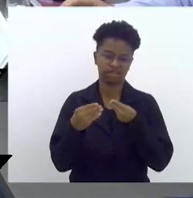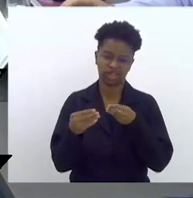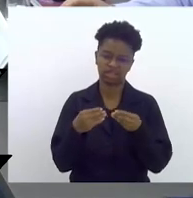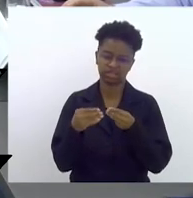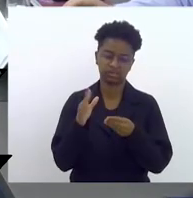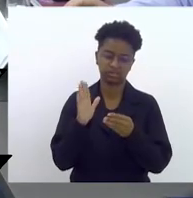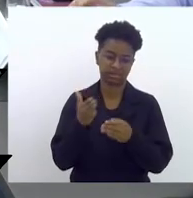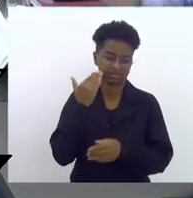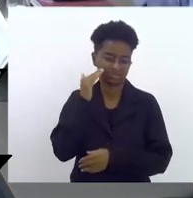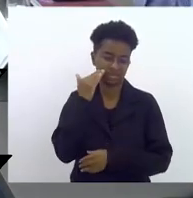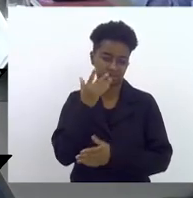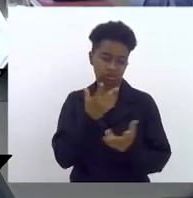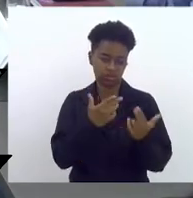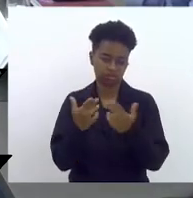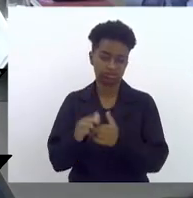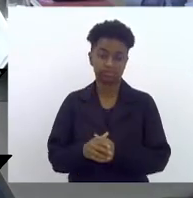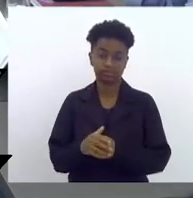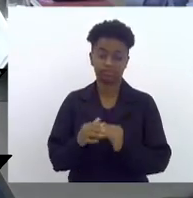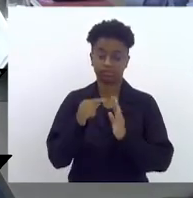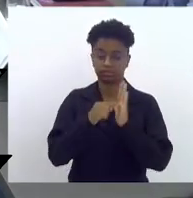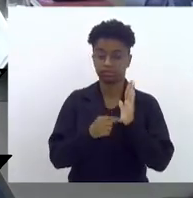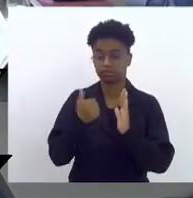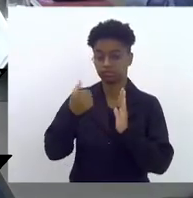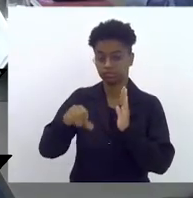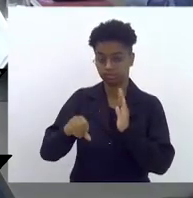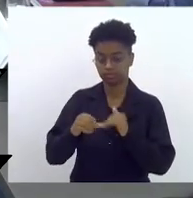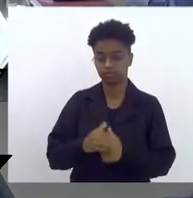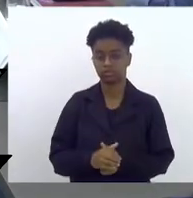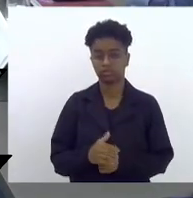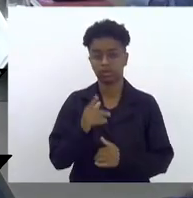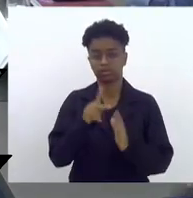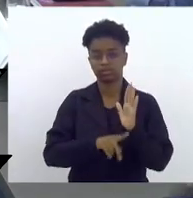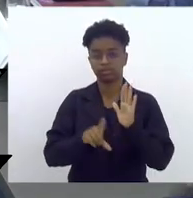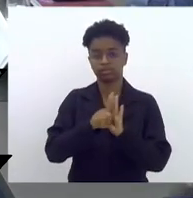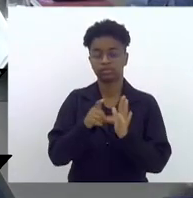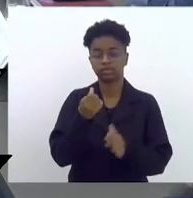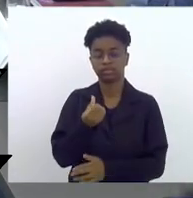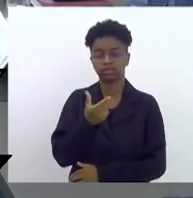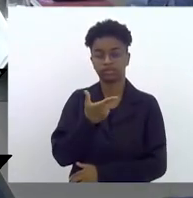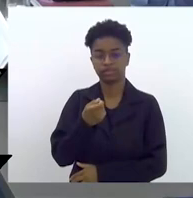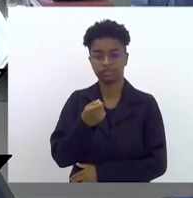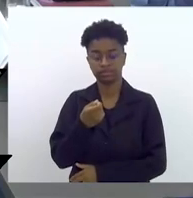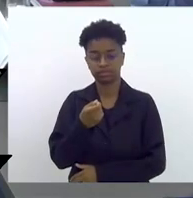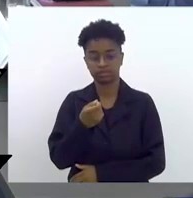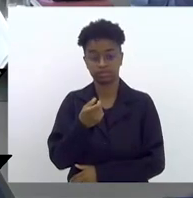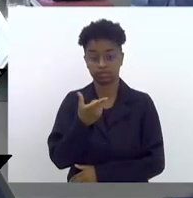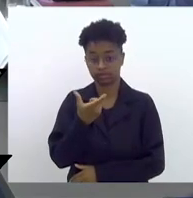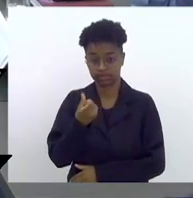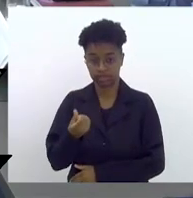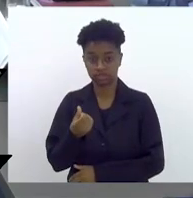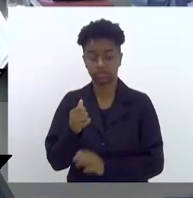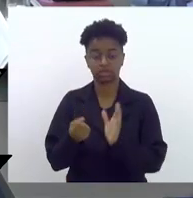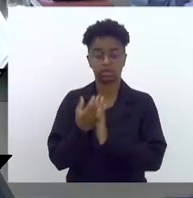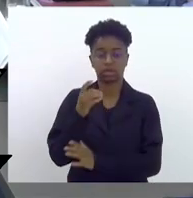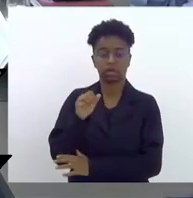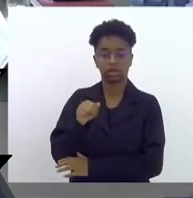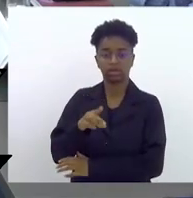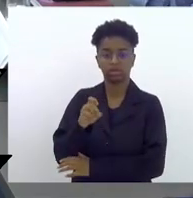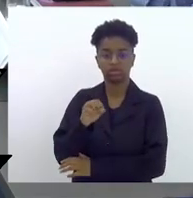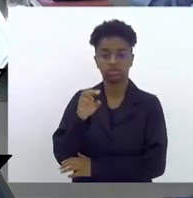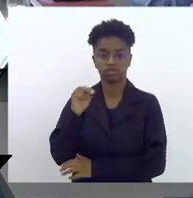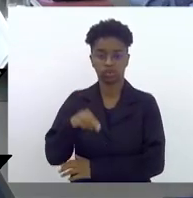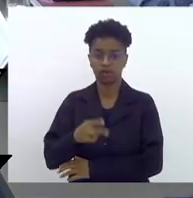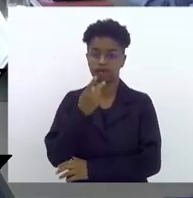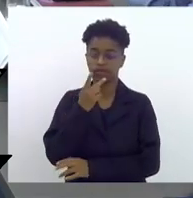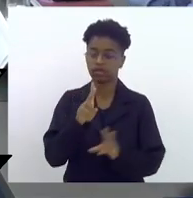o entendimento dos colegas Deputado 19 projeto 19 é o PL 6.6 de 22 Deputado Anderson Moraes que dispõe sobre